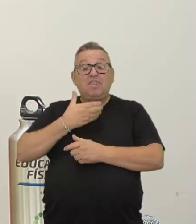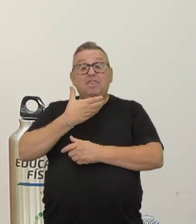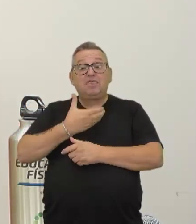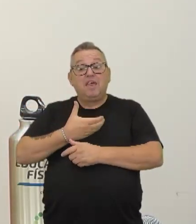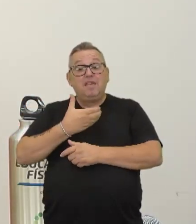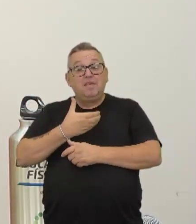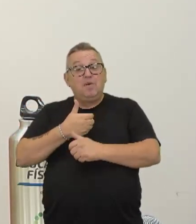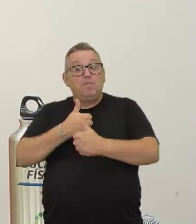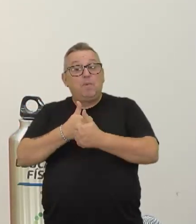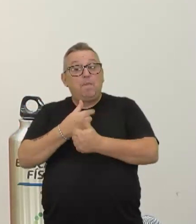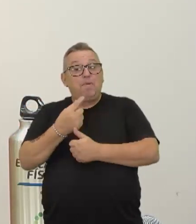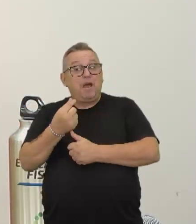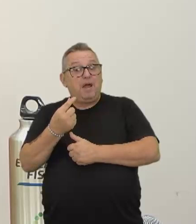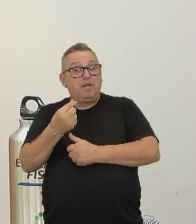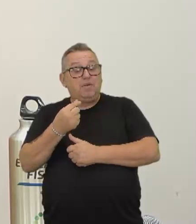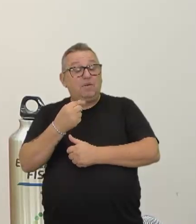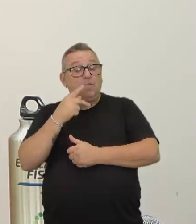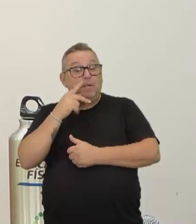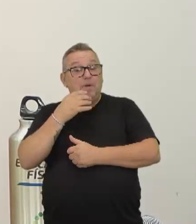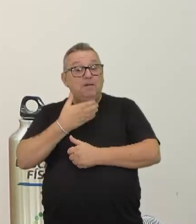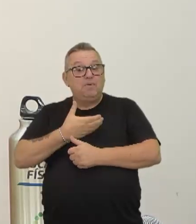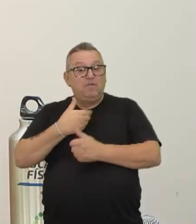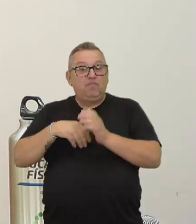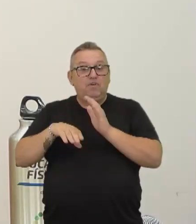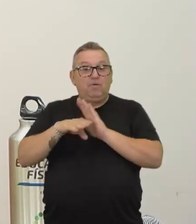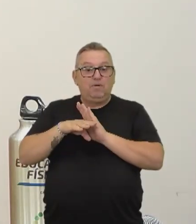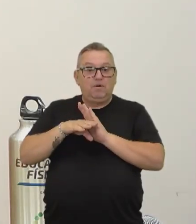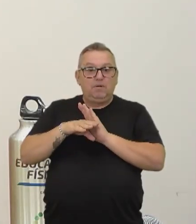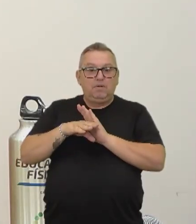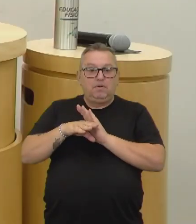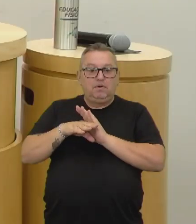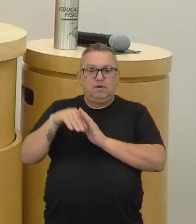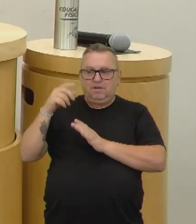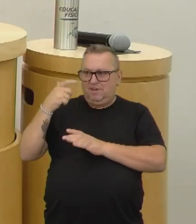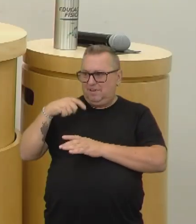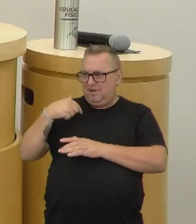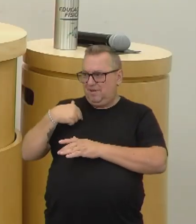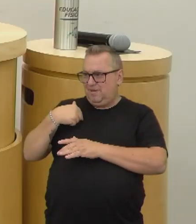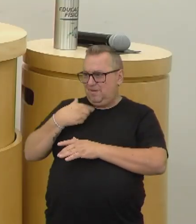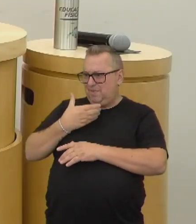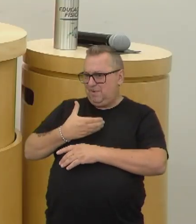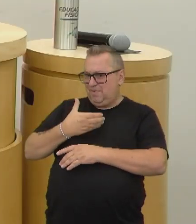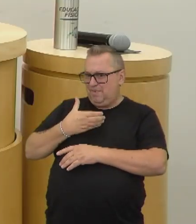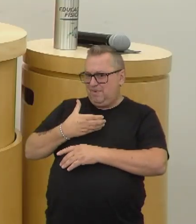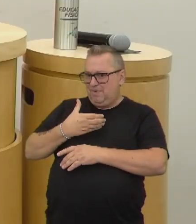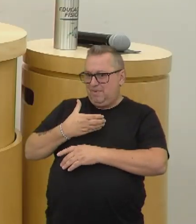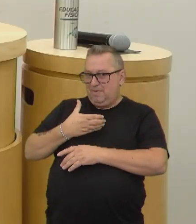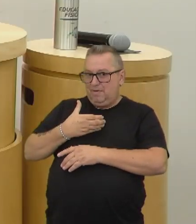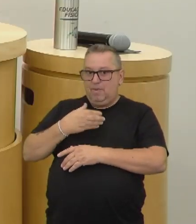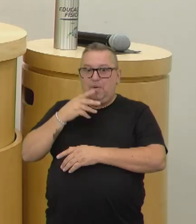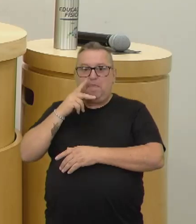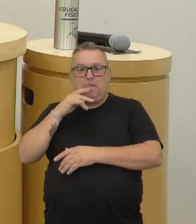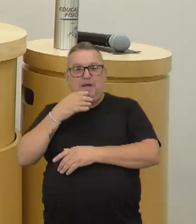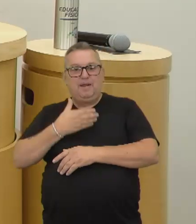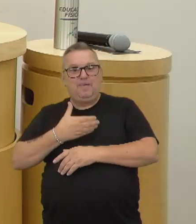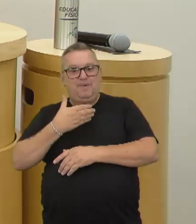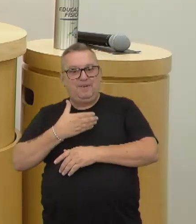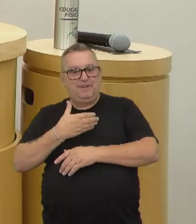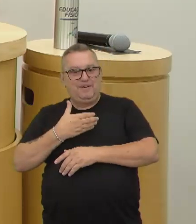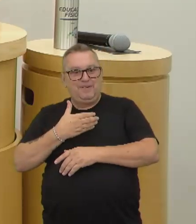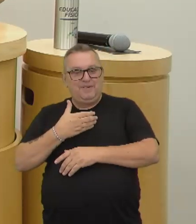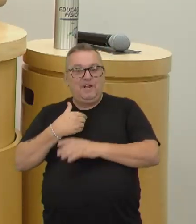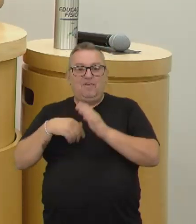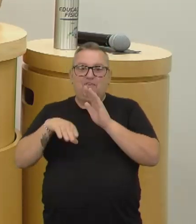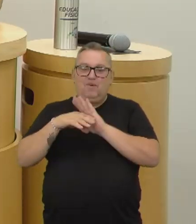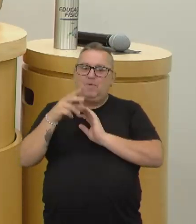chegando. Papai Noel chegou. Chegou, Papai Noel? É eu? Você falou que gosta de Papai Noel? Não, Papai Noel. Se você falou, chegou o